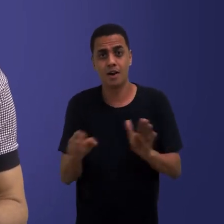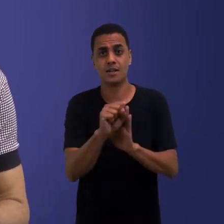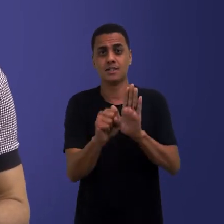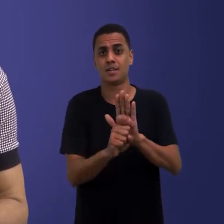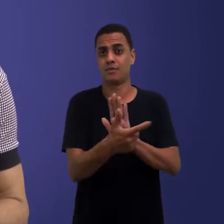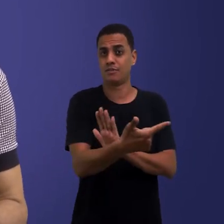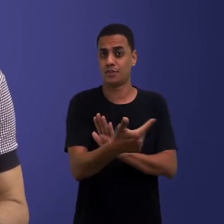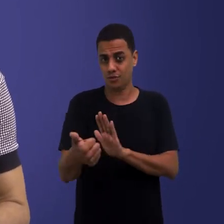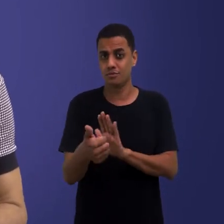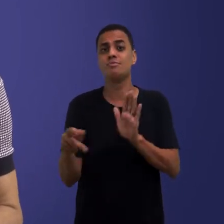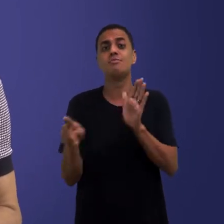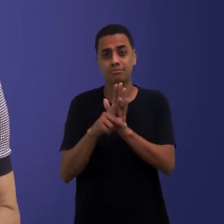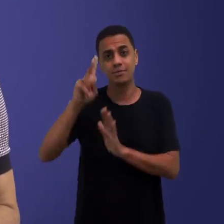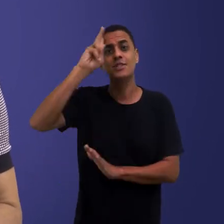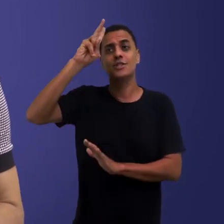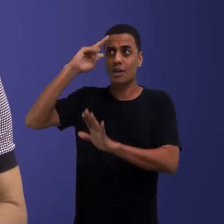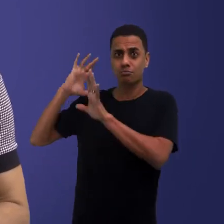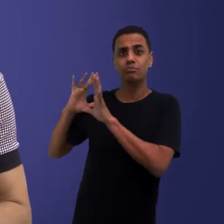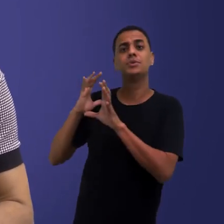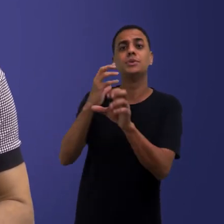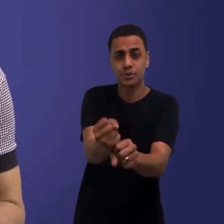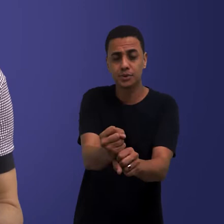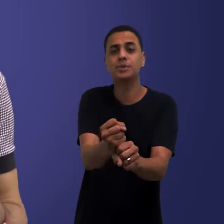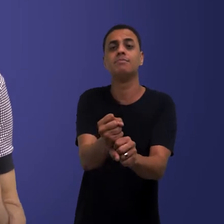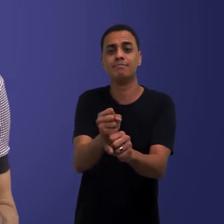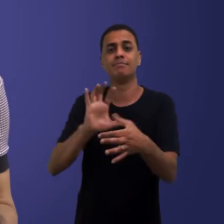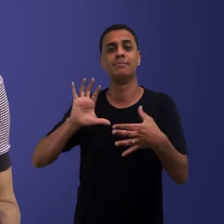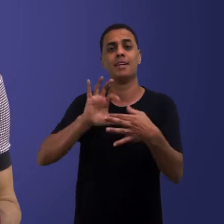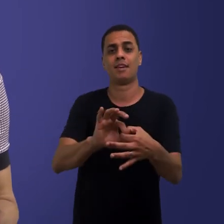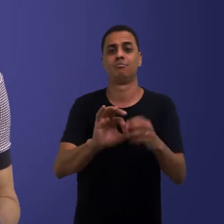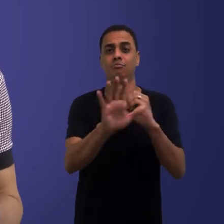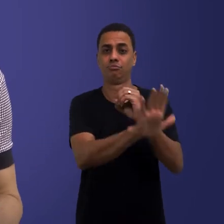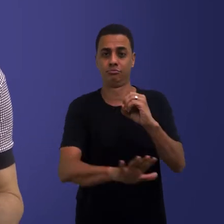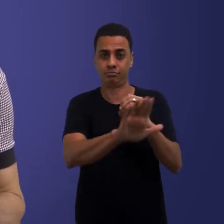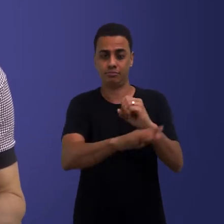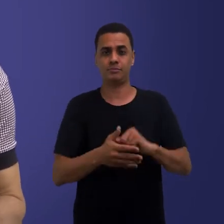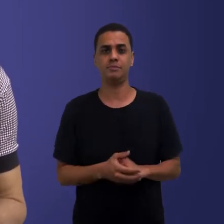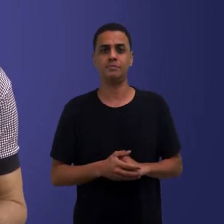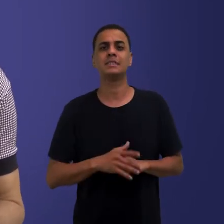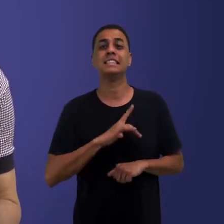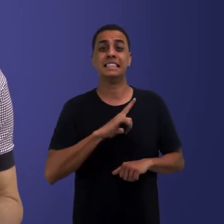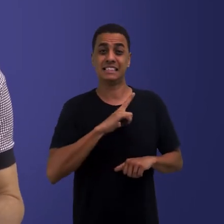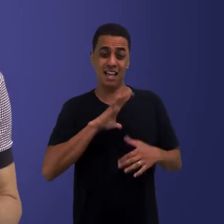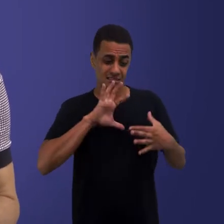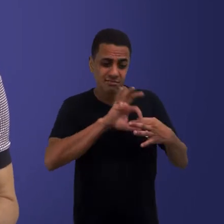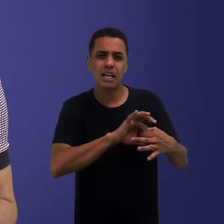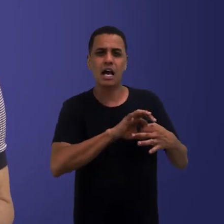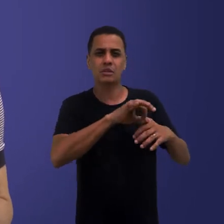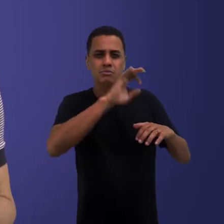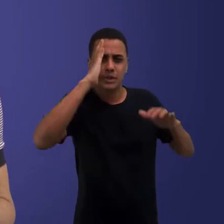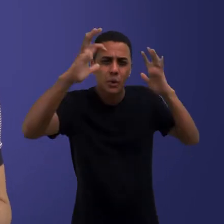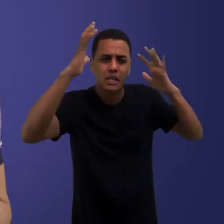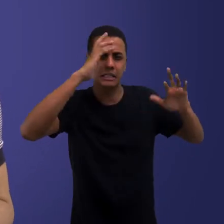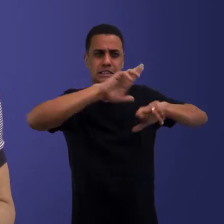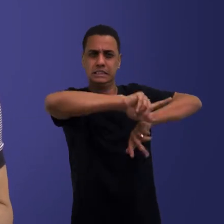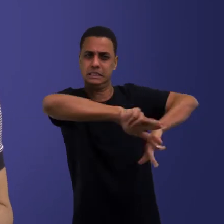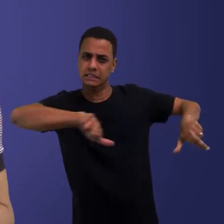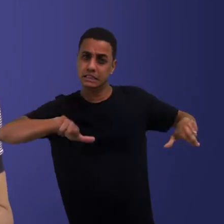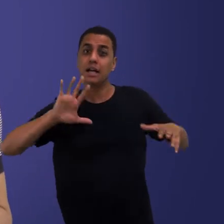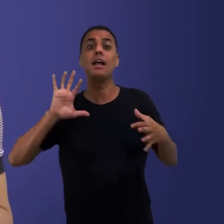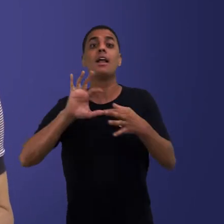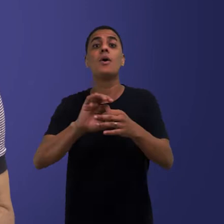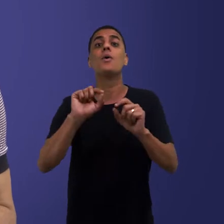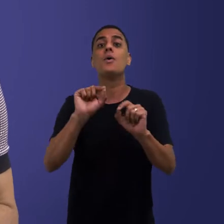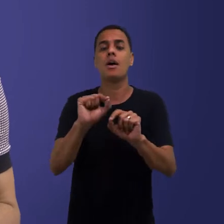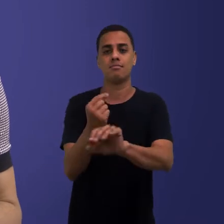século XXI para a história da astronomia. Nos próximos anos, usando fotometria, espectroscopia e outras